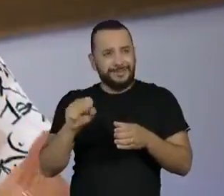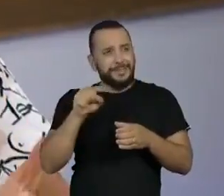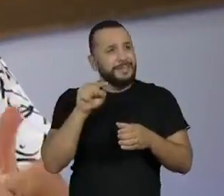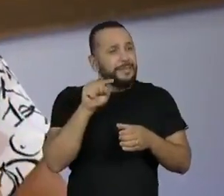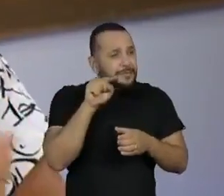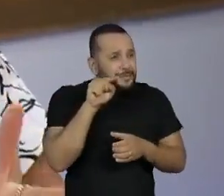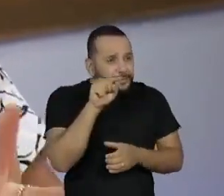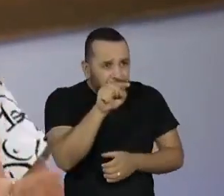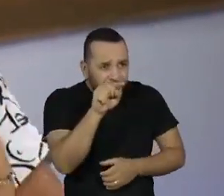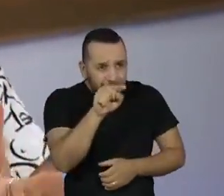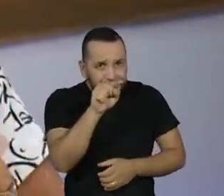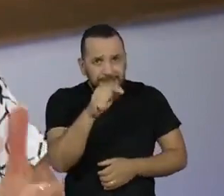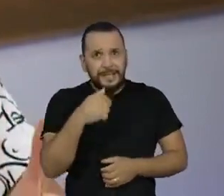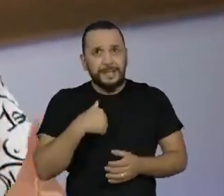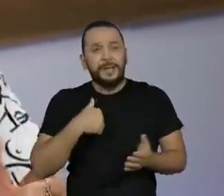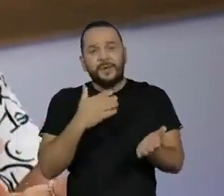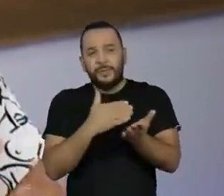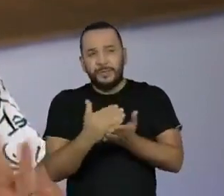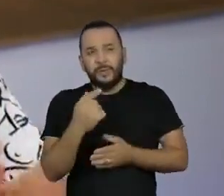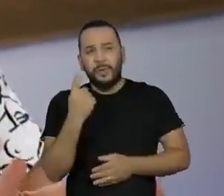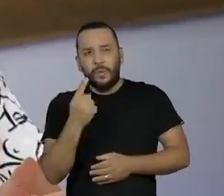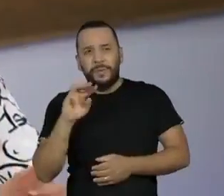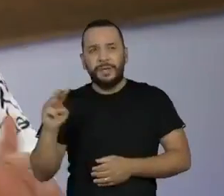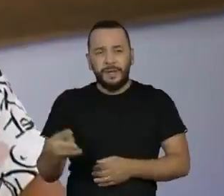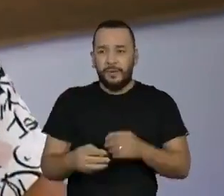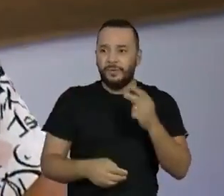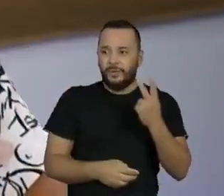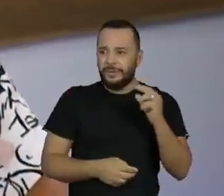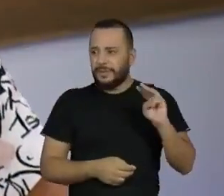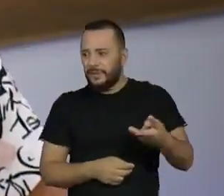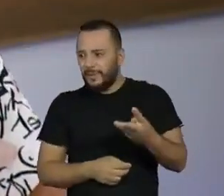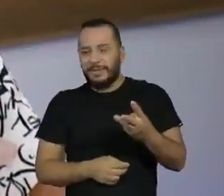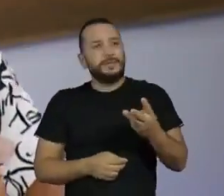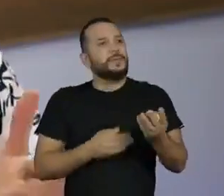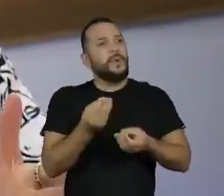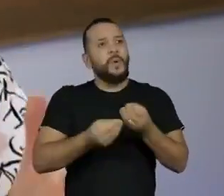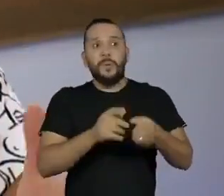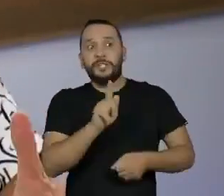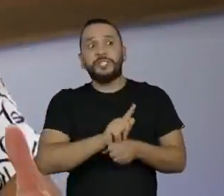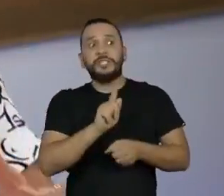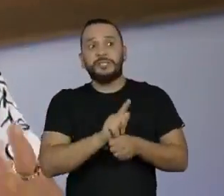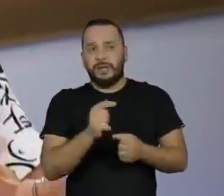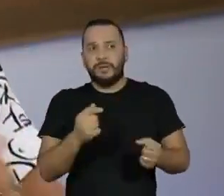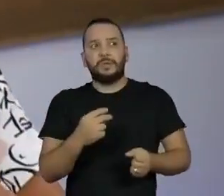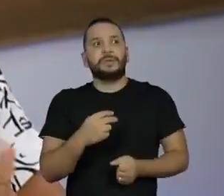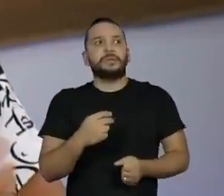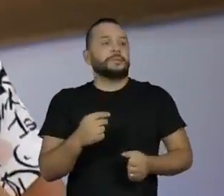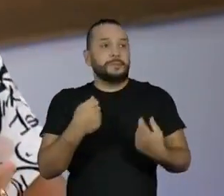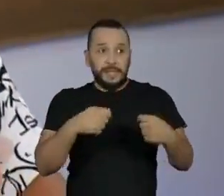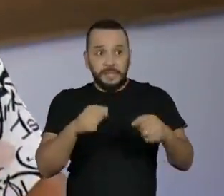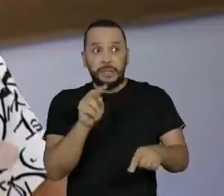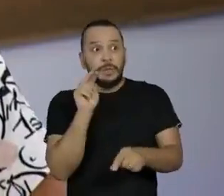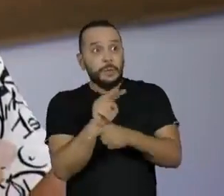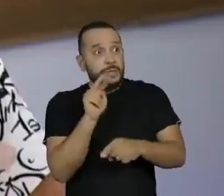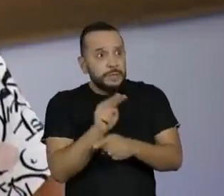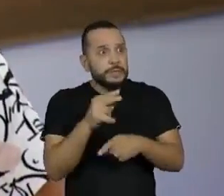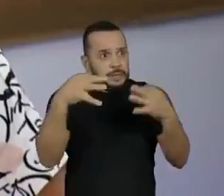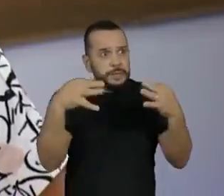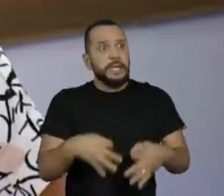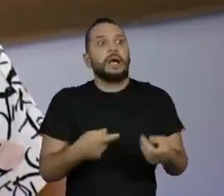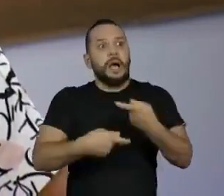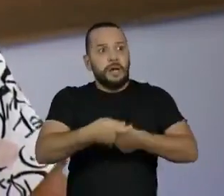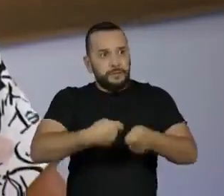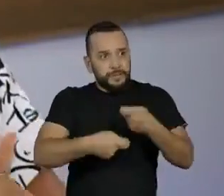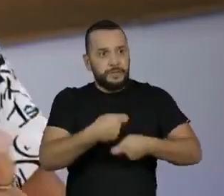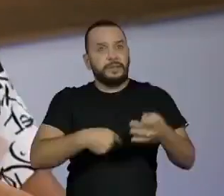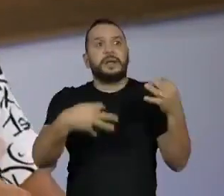Que quando você começou lá, tem 1 milhão, tem 2 milhões, e agora perigo eu colocar isso a perder, né? Se eu não souber o que fazer e como